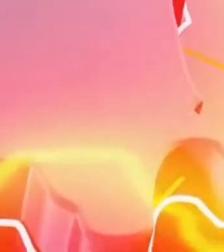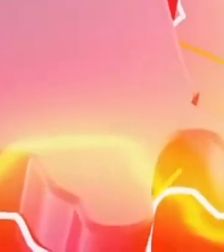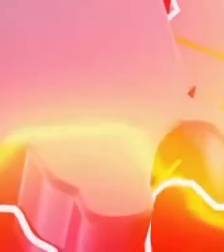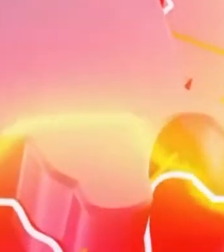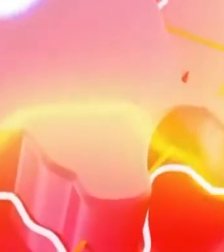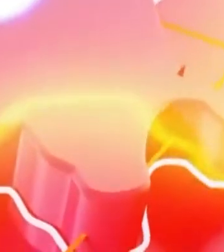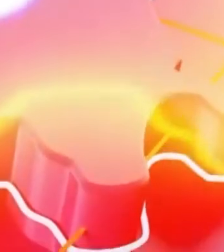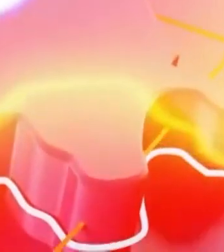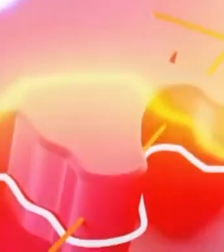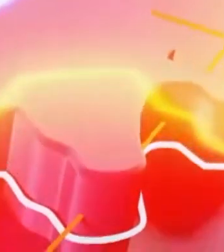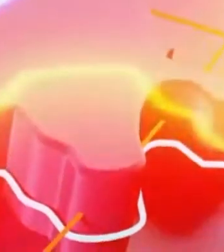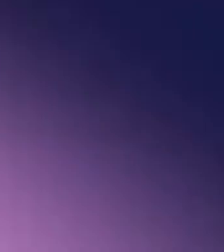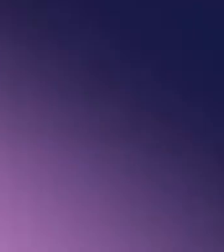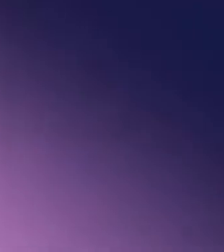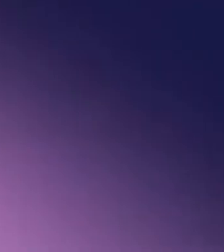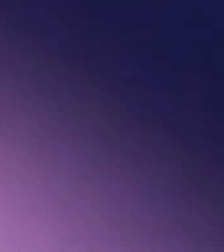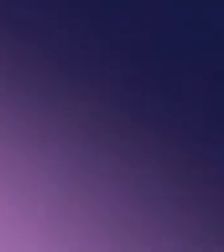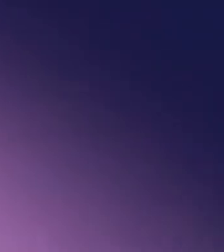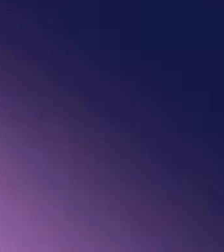aí